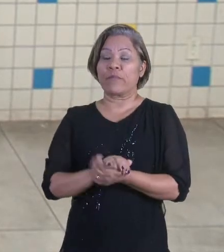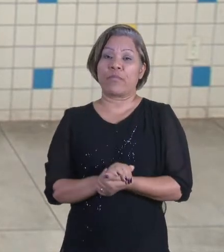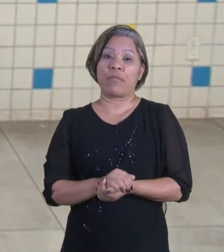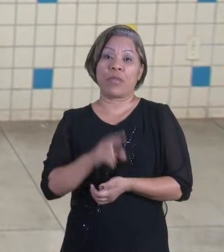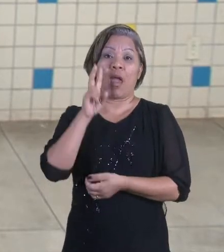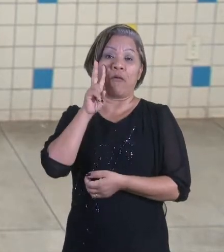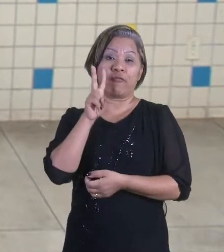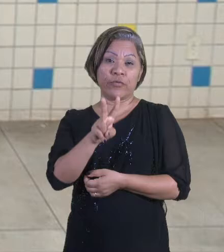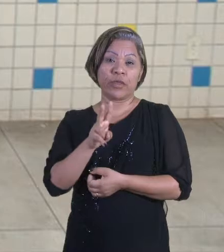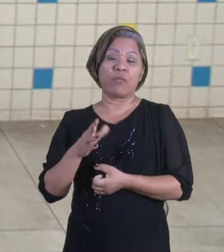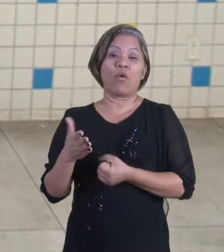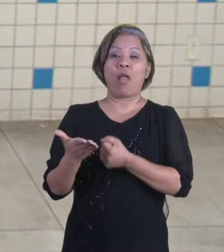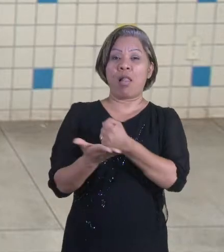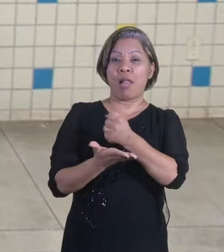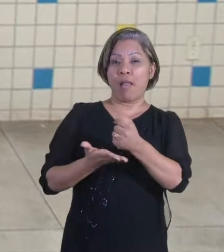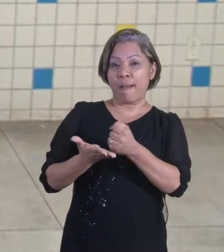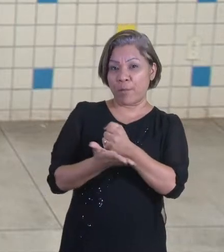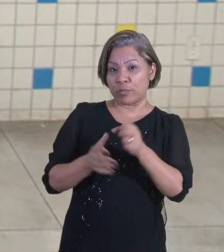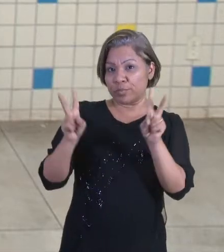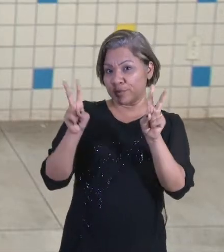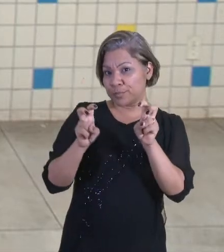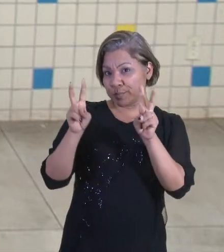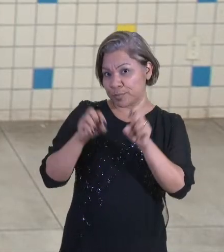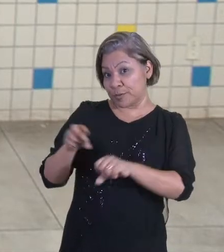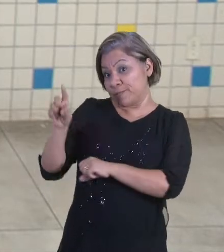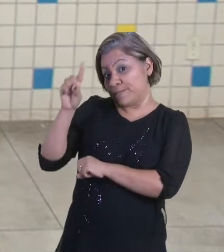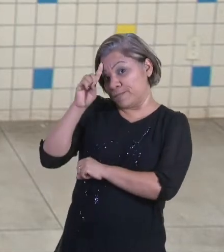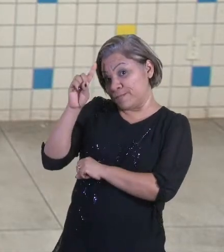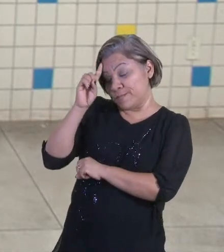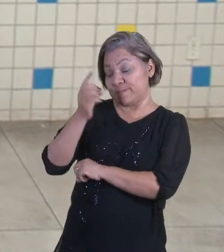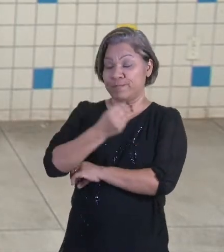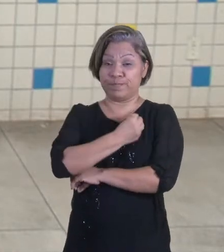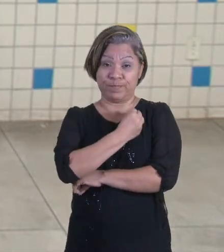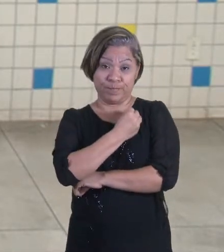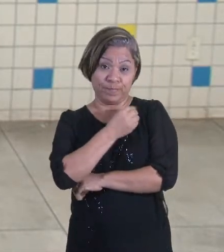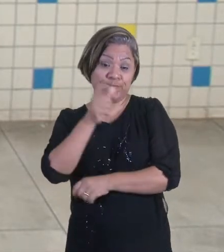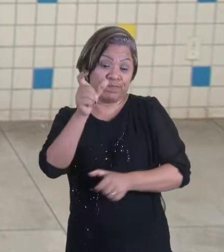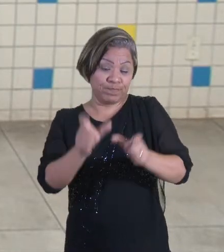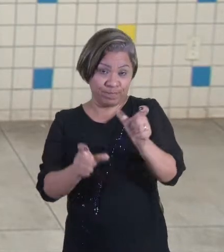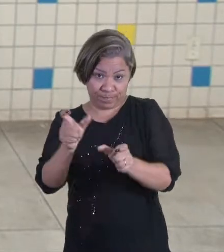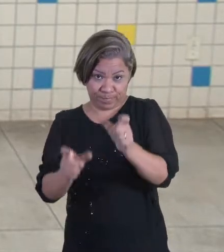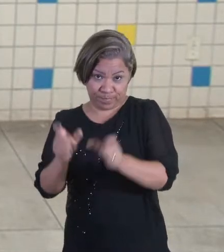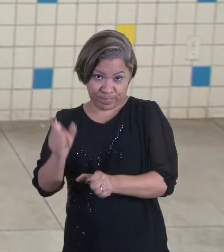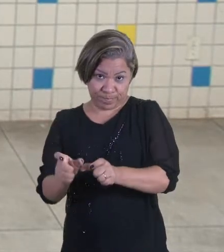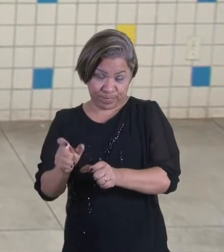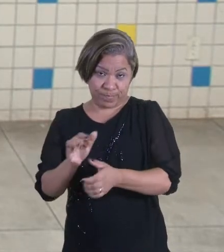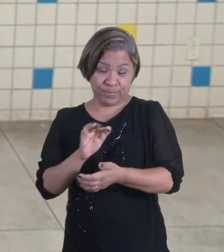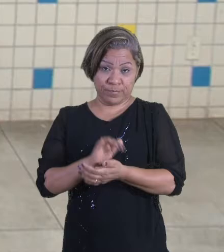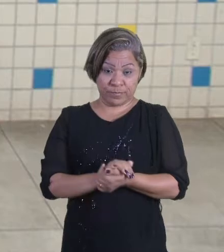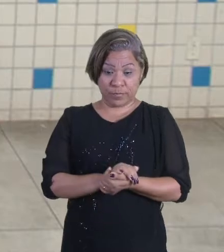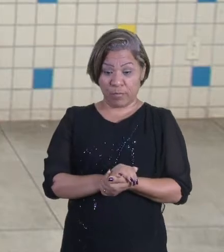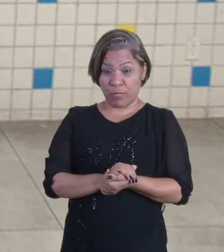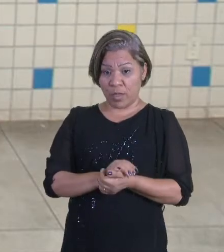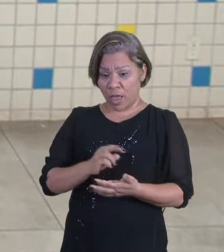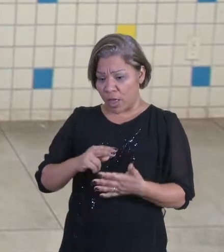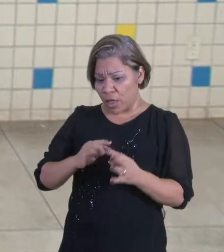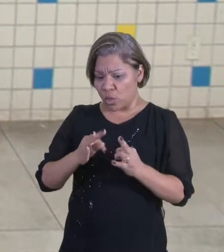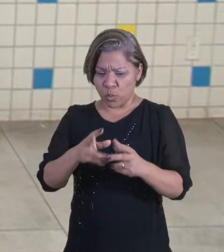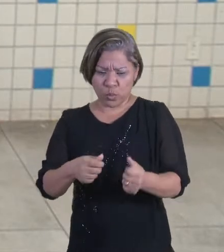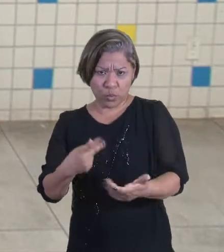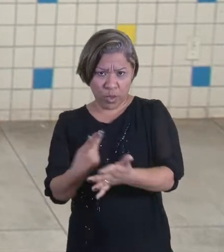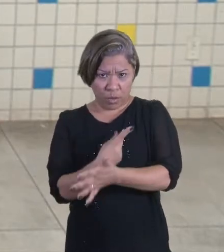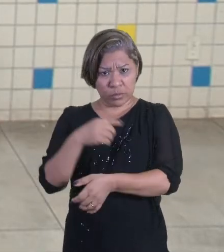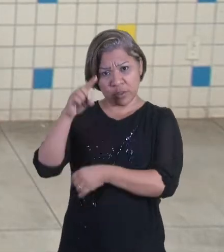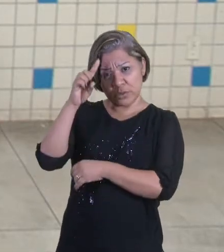abordado temas do cotidiano, do dia a dia das pessoas, né? Situações que acontecem no dia a dia. E é